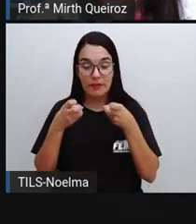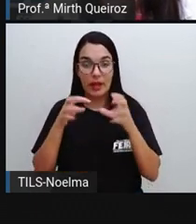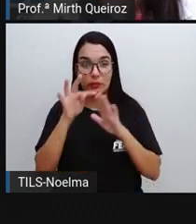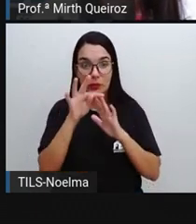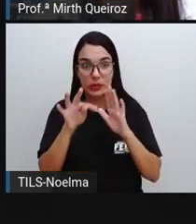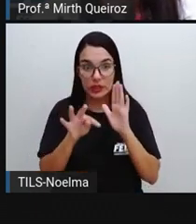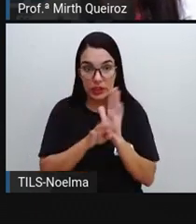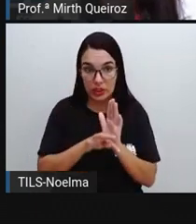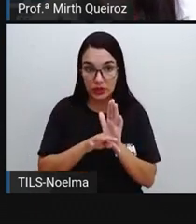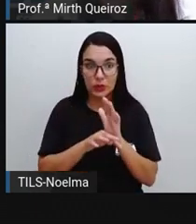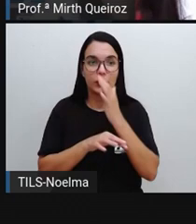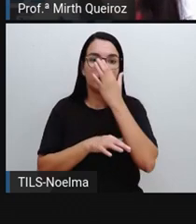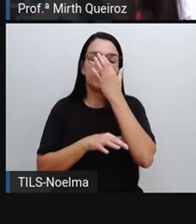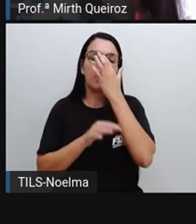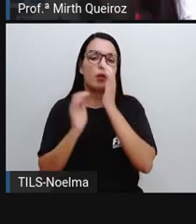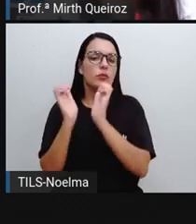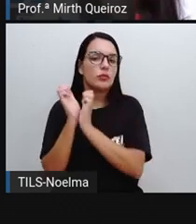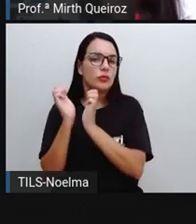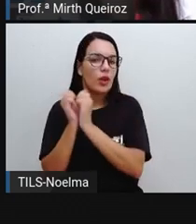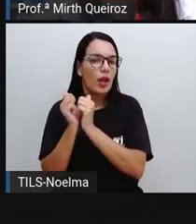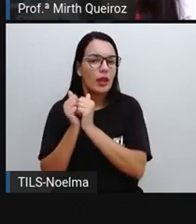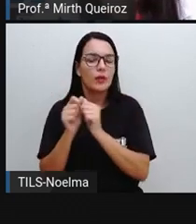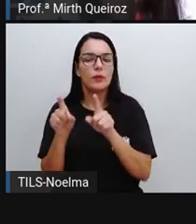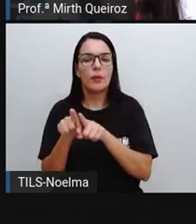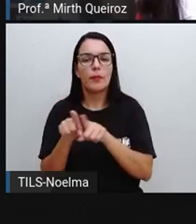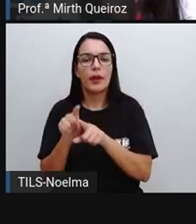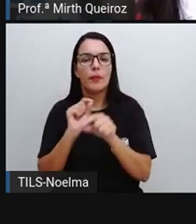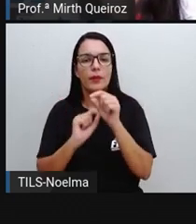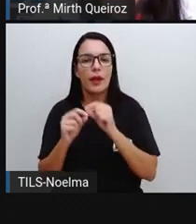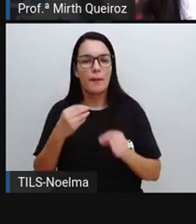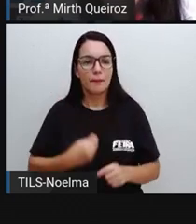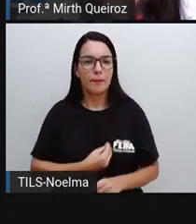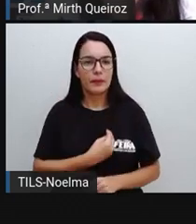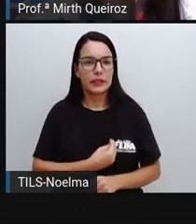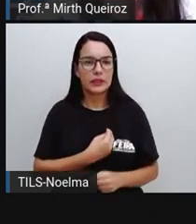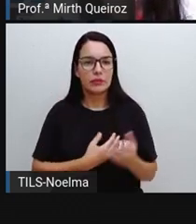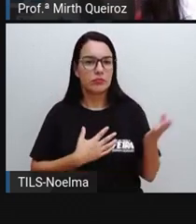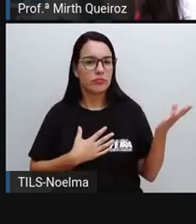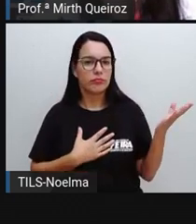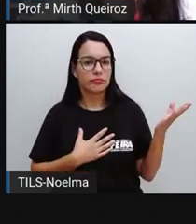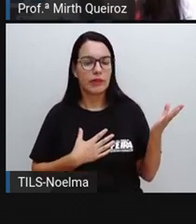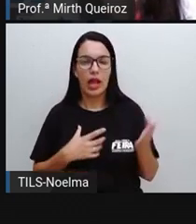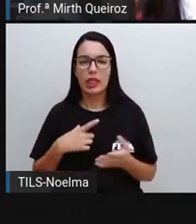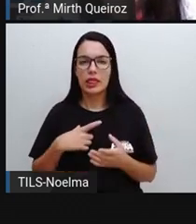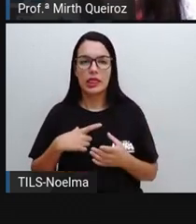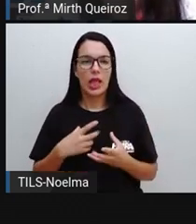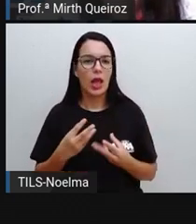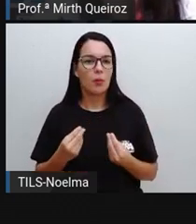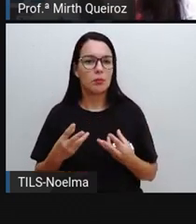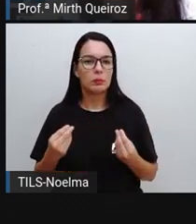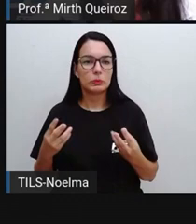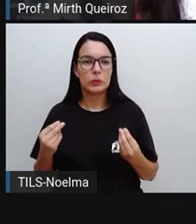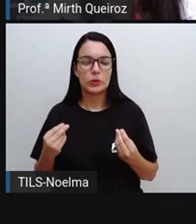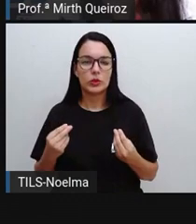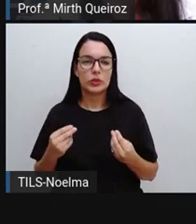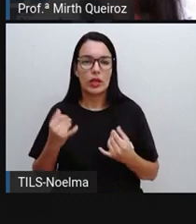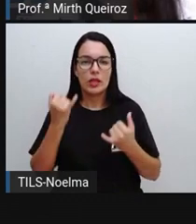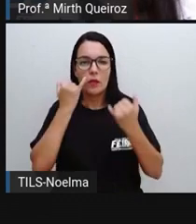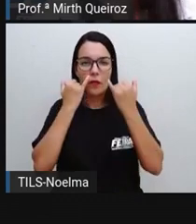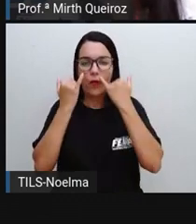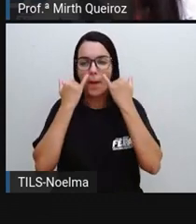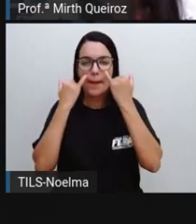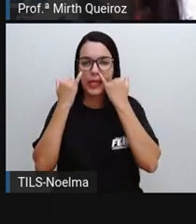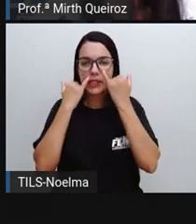né? Ou do gênero texto de divulgação científica que estão presentes aí nele. Nesse tipo de texto, nós encontramos alguns dados,